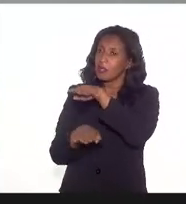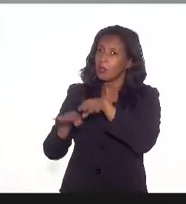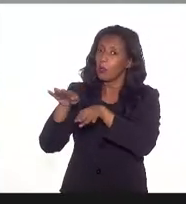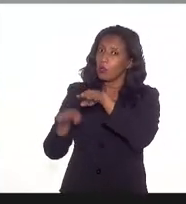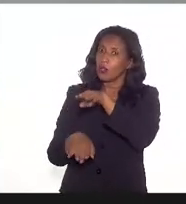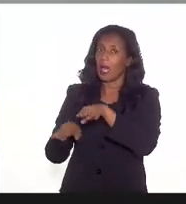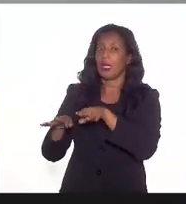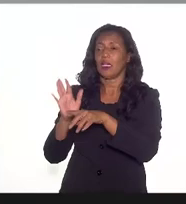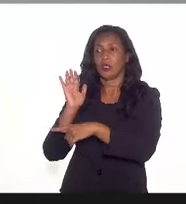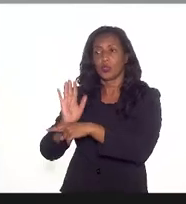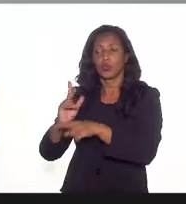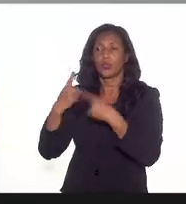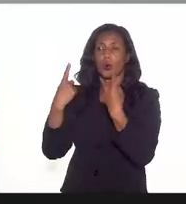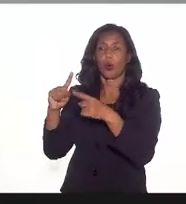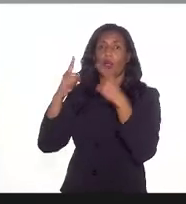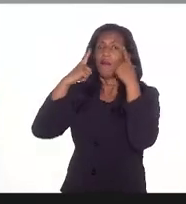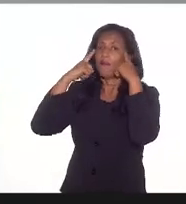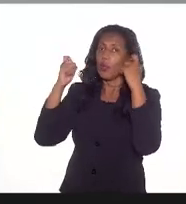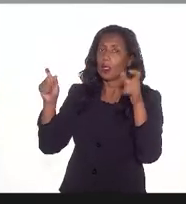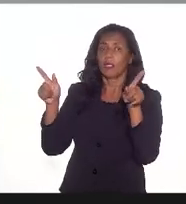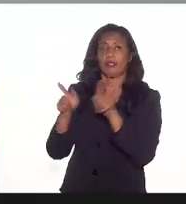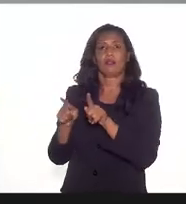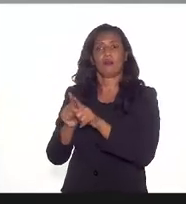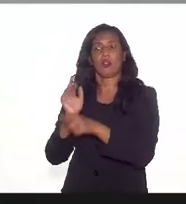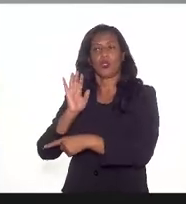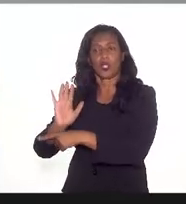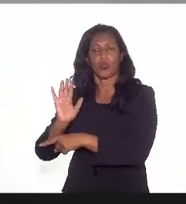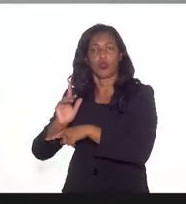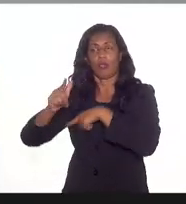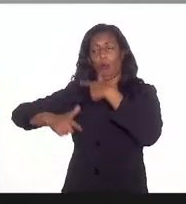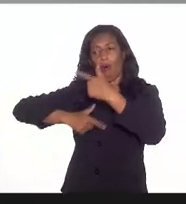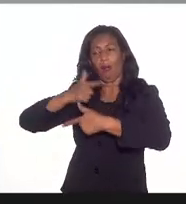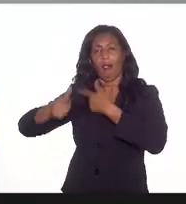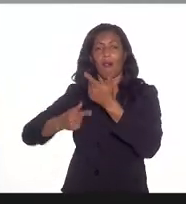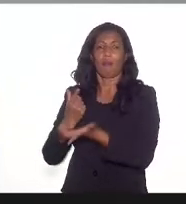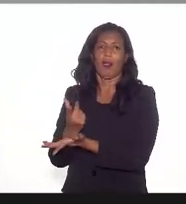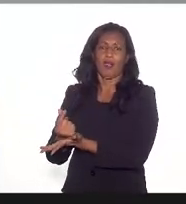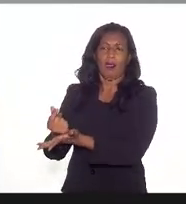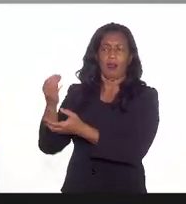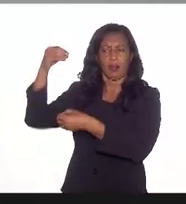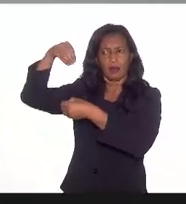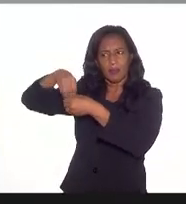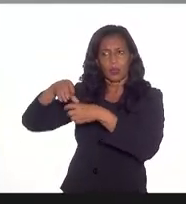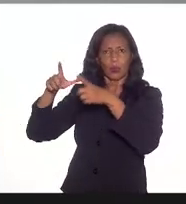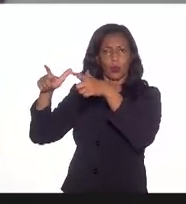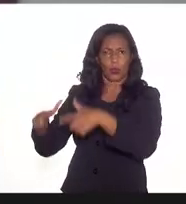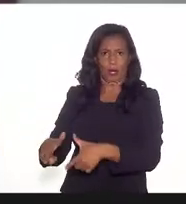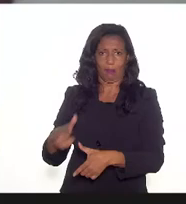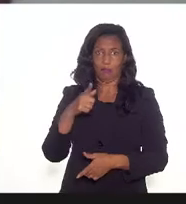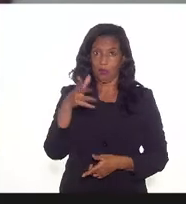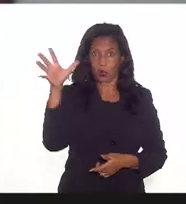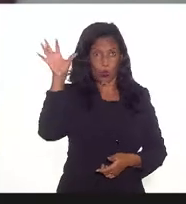para enfrentar a violência e dar perspectiva de geração de trabalho e renda nesses locais. Queria te ouvir sobre isso, André.